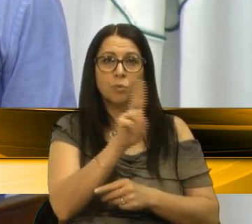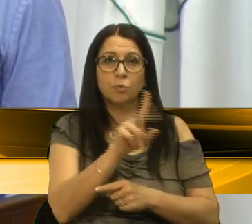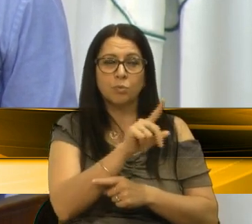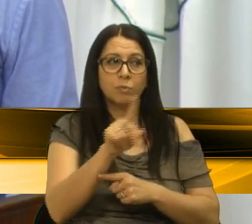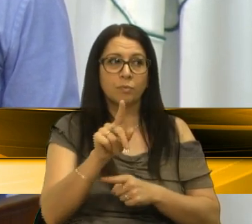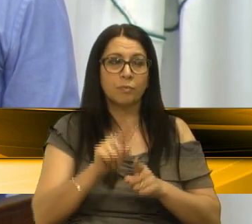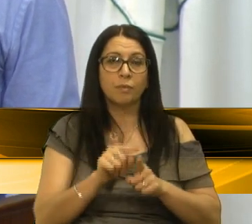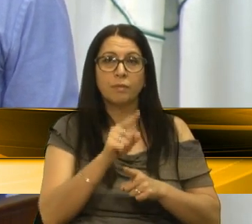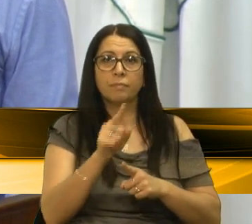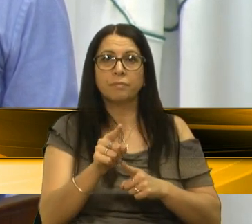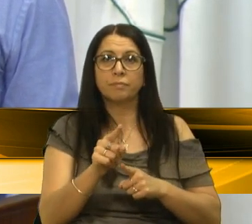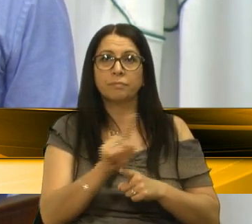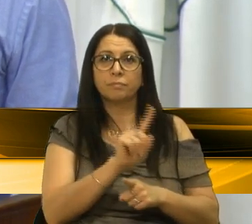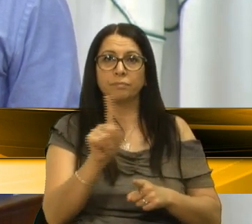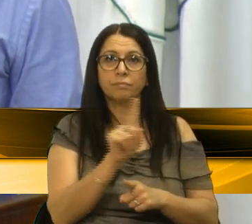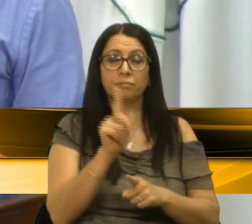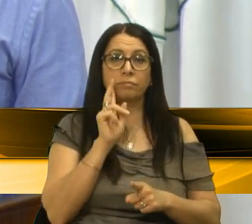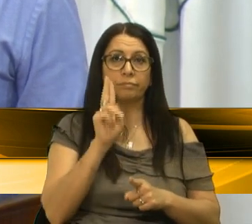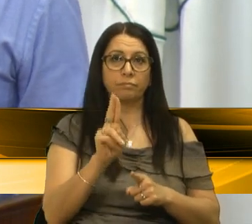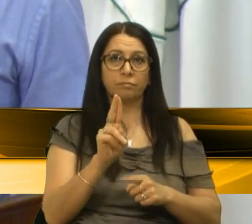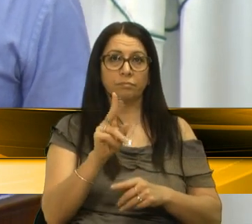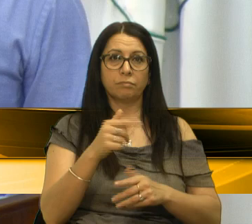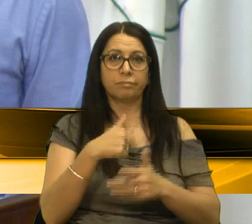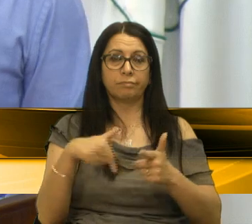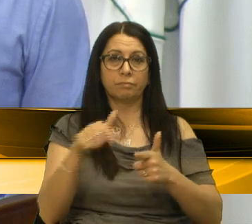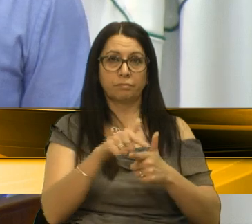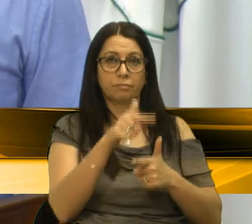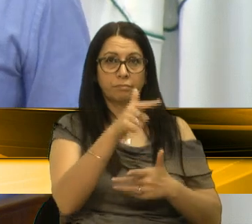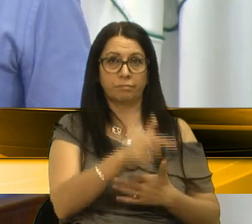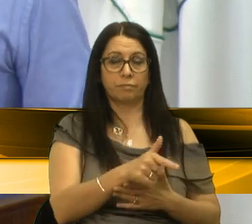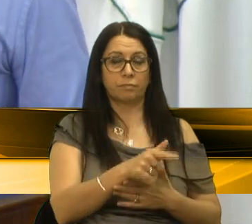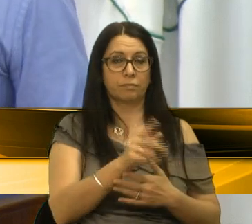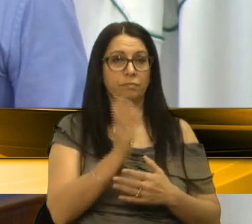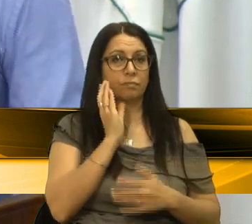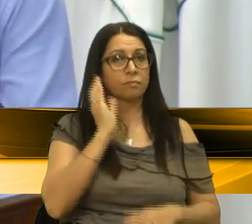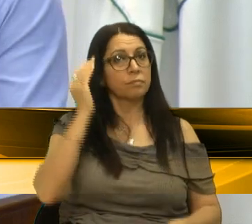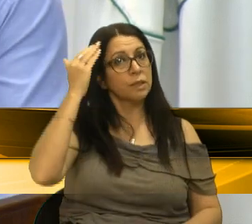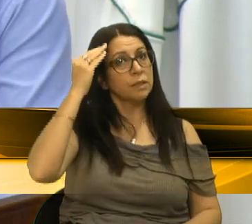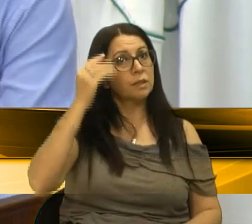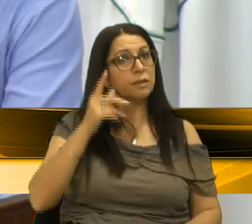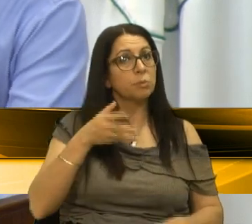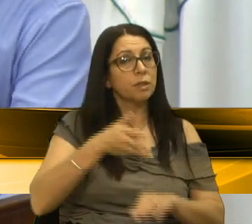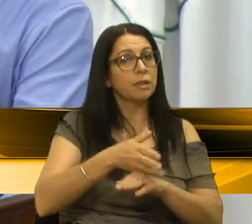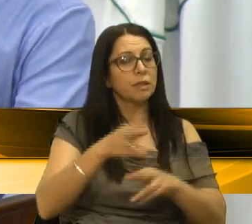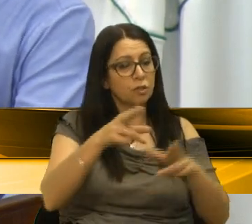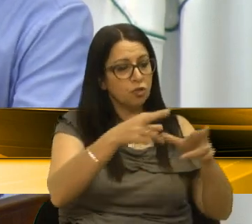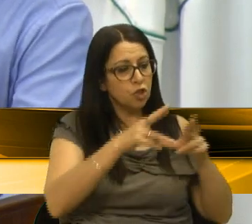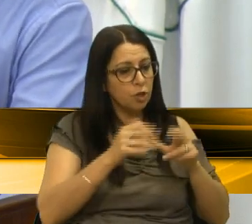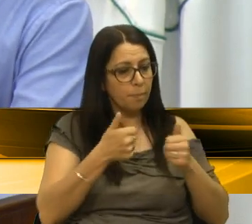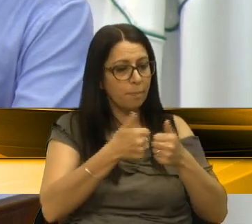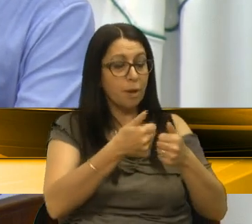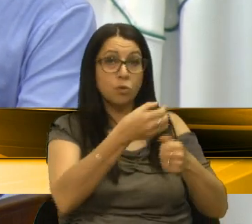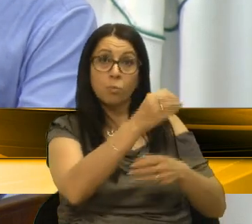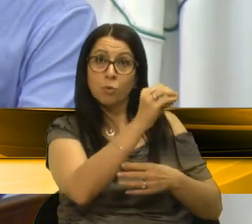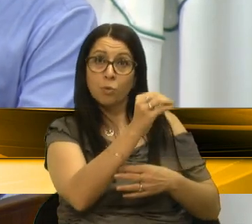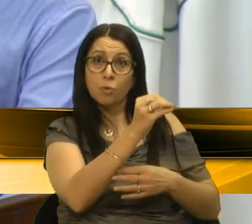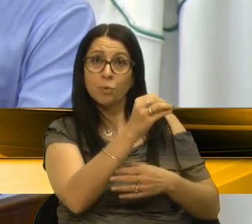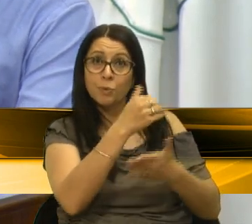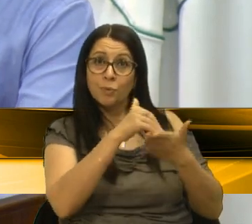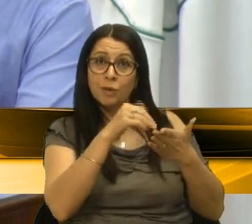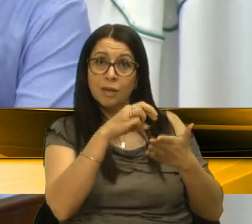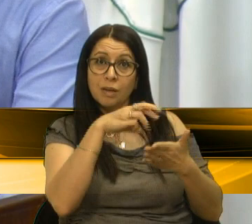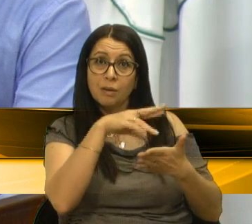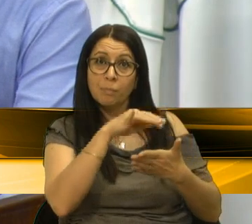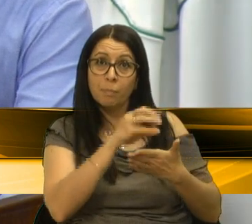justificar o não encaminhamento do projeto, vereador Felipe, de Caxias ingressar na região metropolitana. Secretário Emílio passou